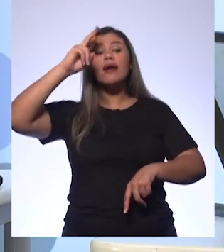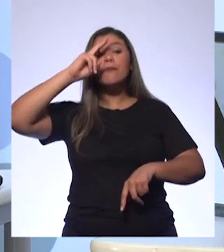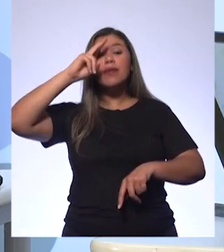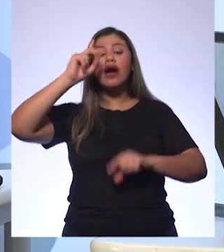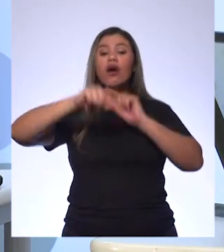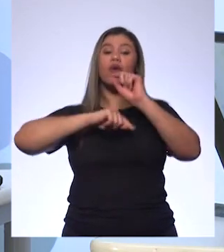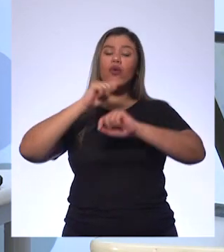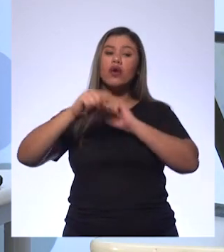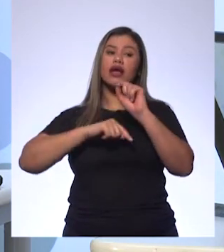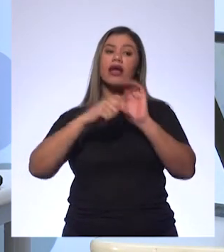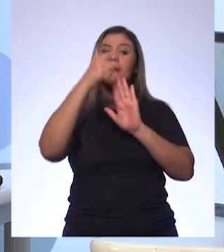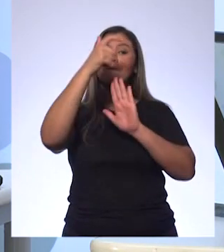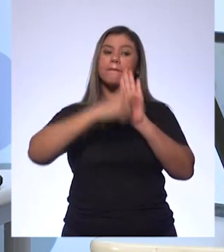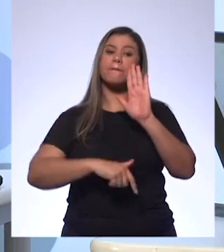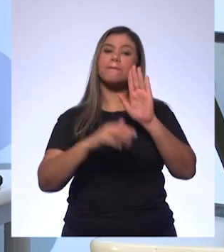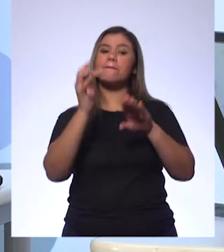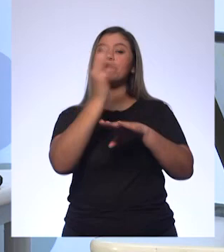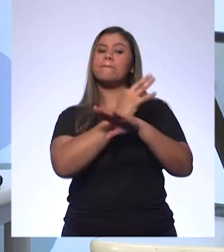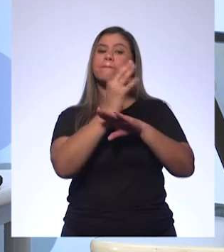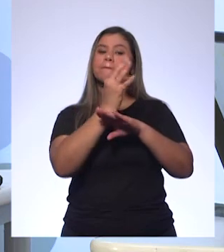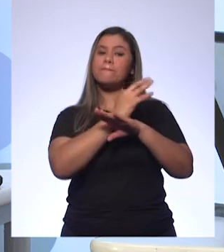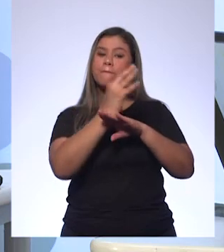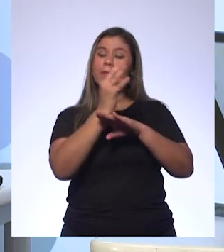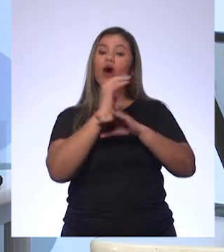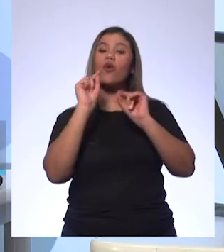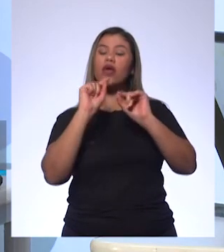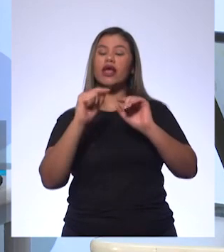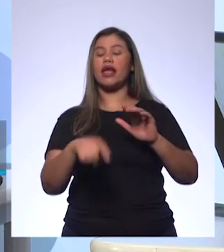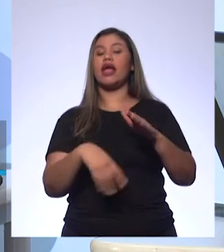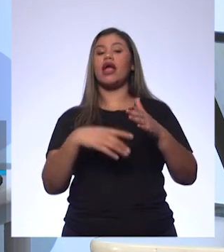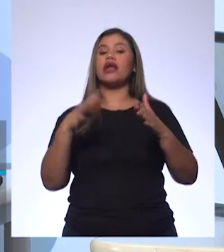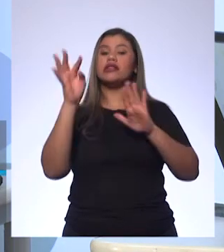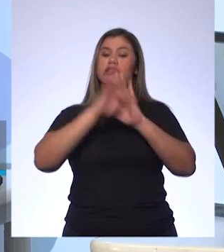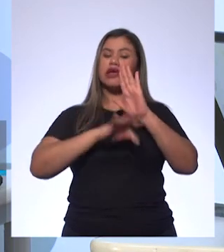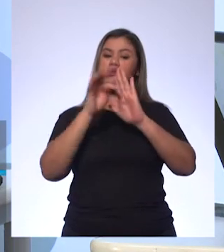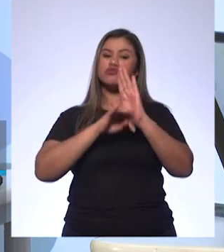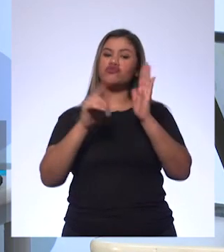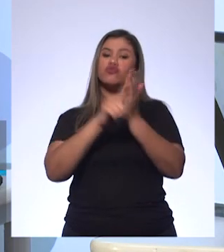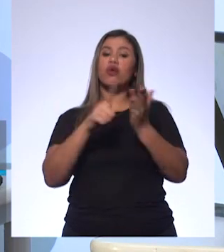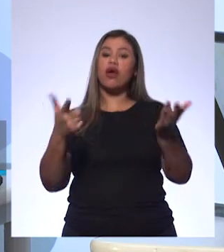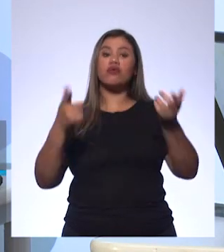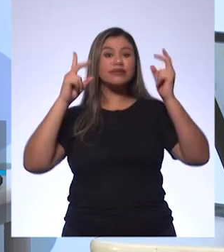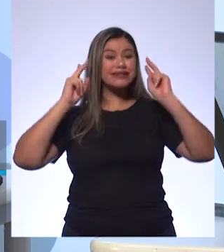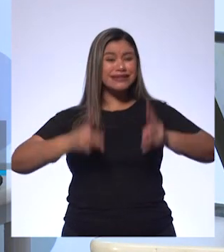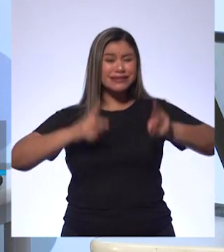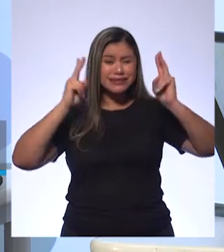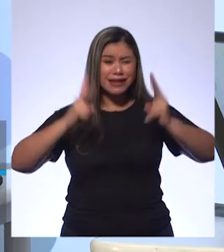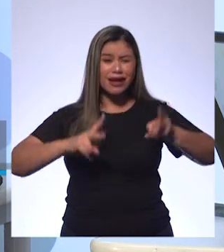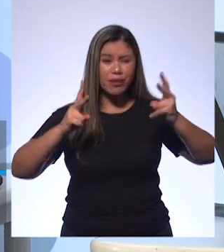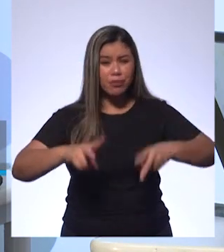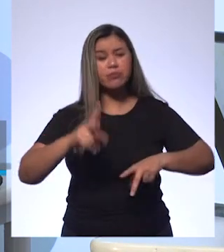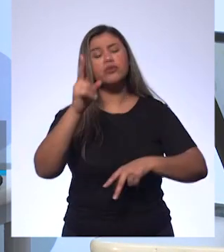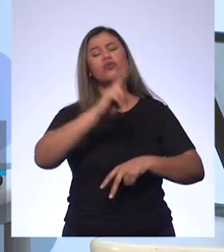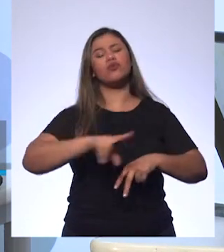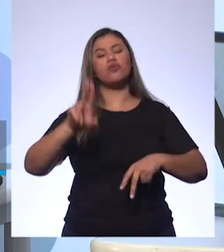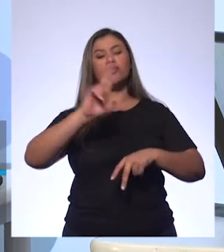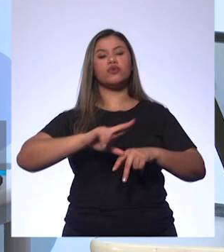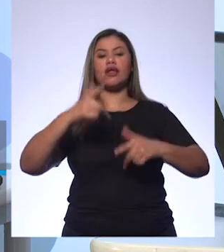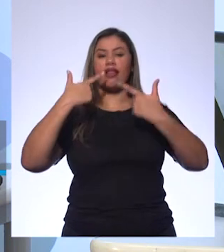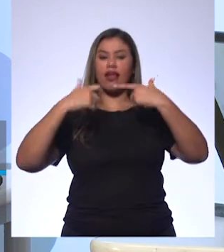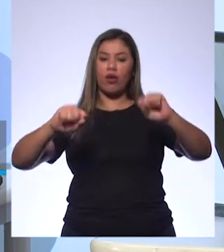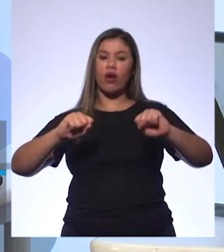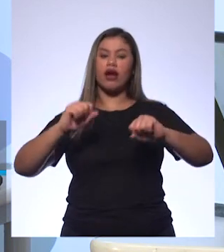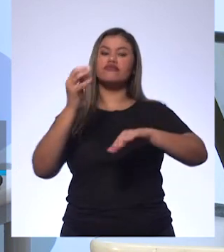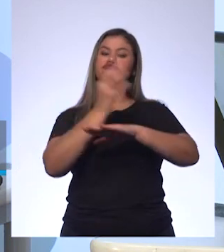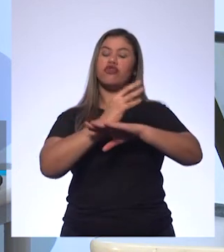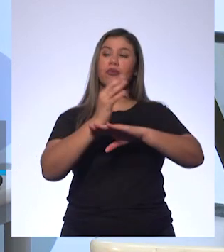texto jornalístico, sempre, tá, gente? Sempre. A gente evita utilizar outro, a não ser que seja, de repente, a pessoa